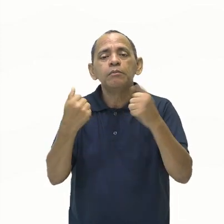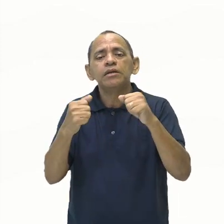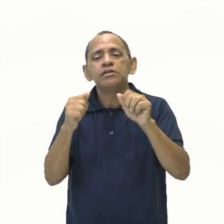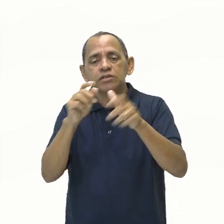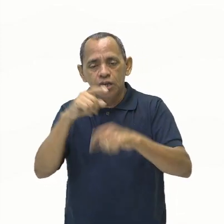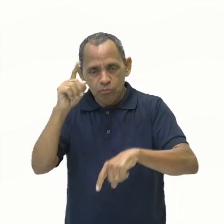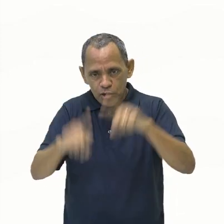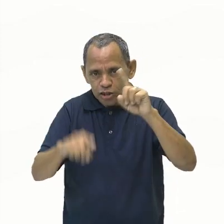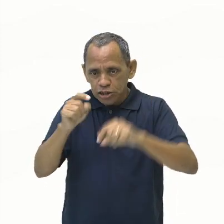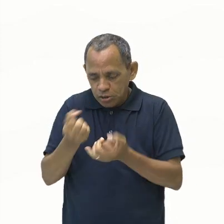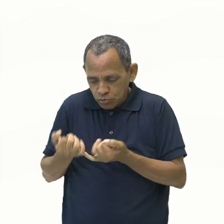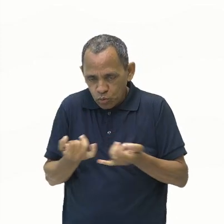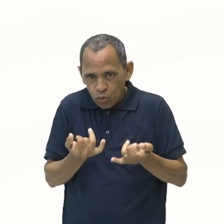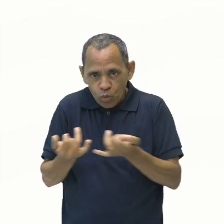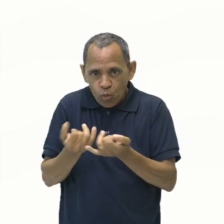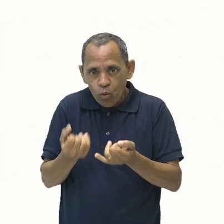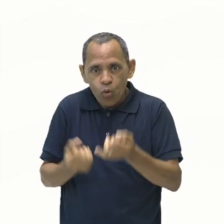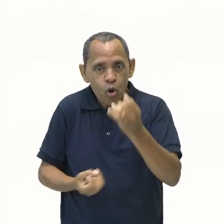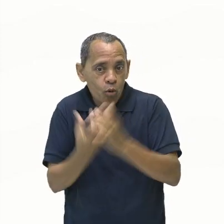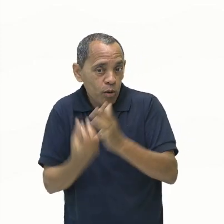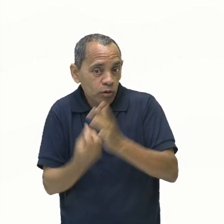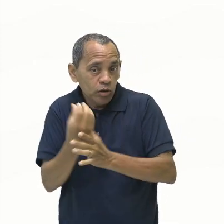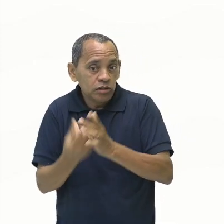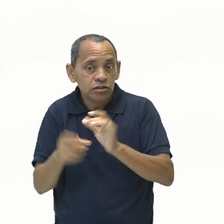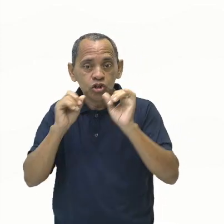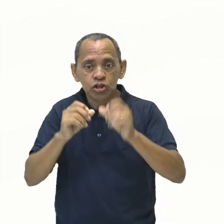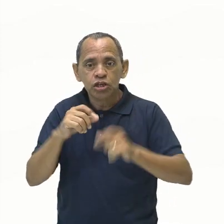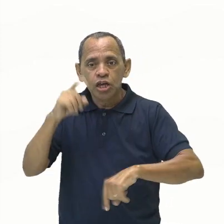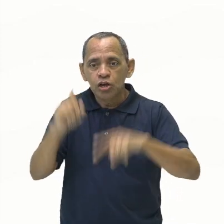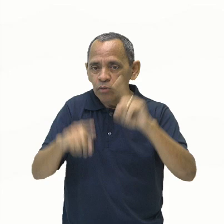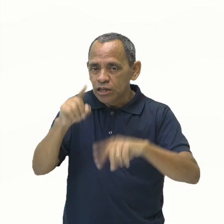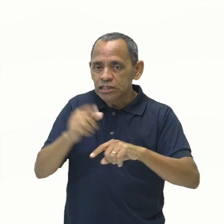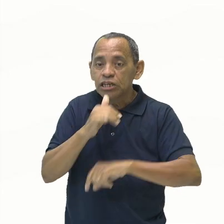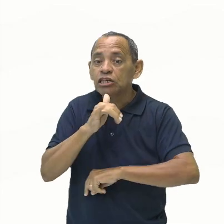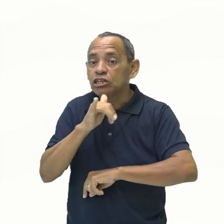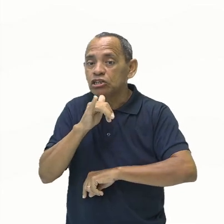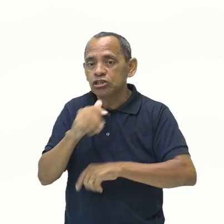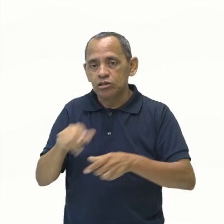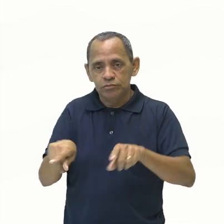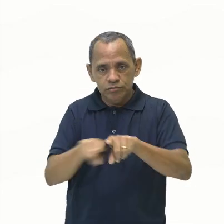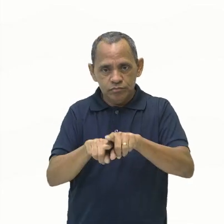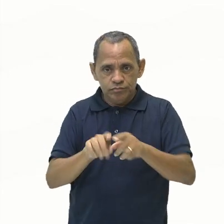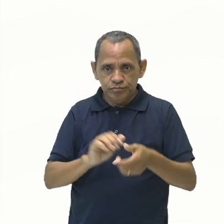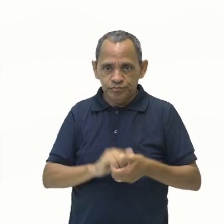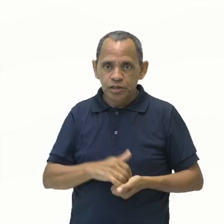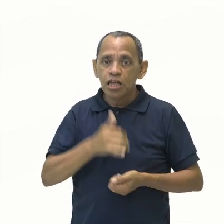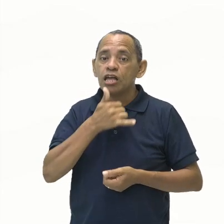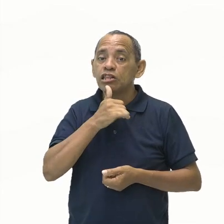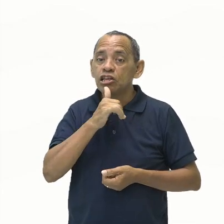materiais para produzir justamente energia, certo?